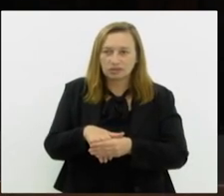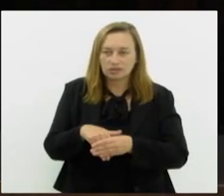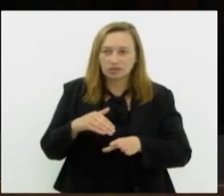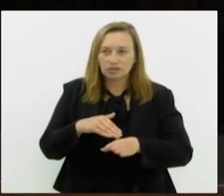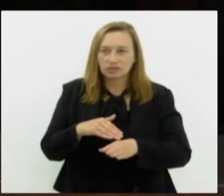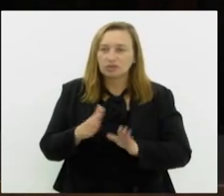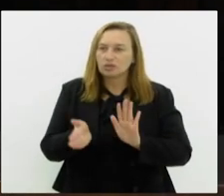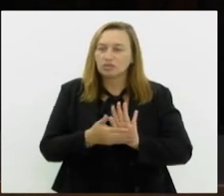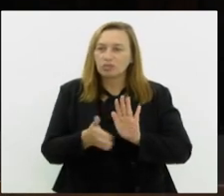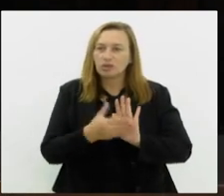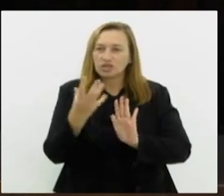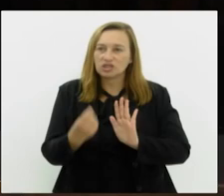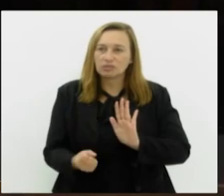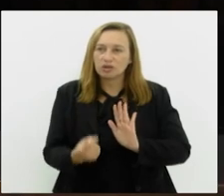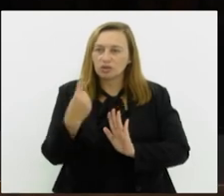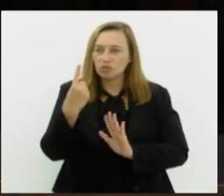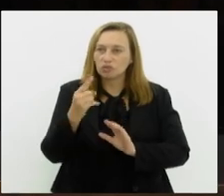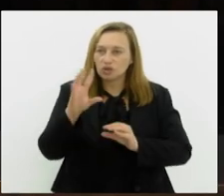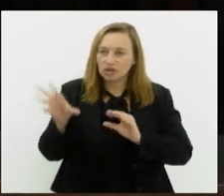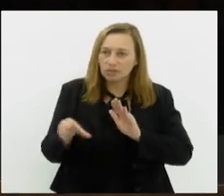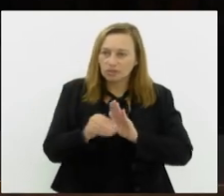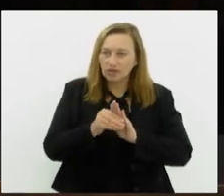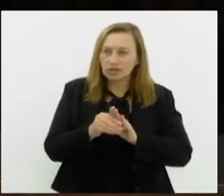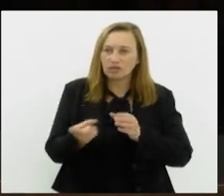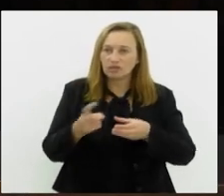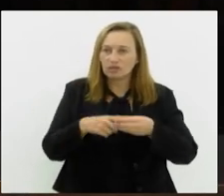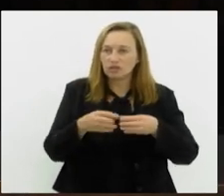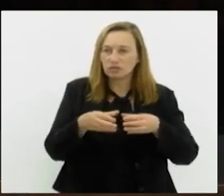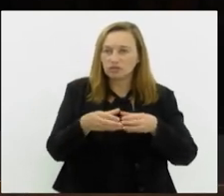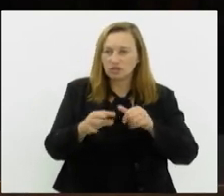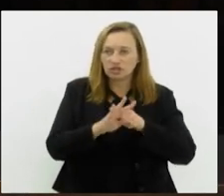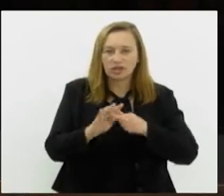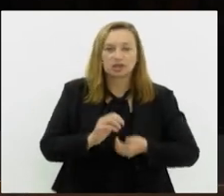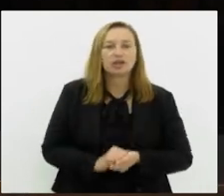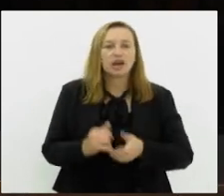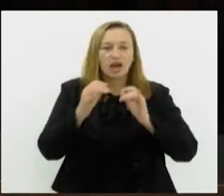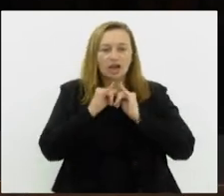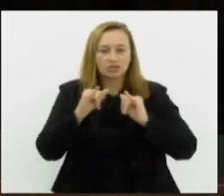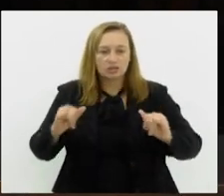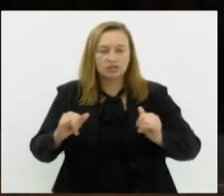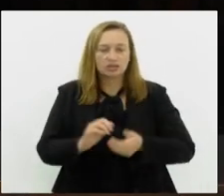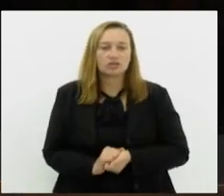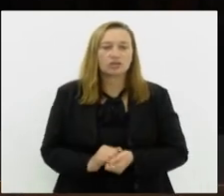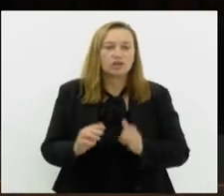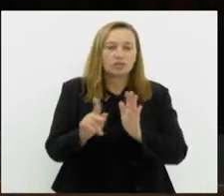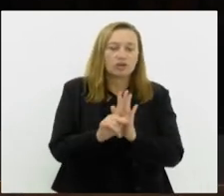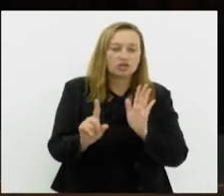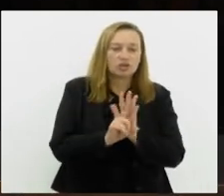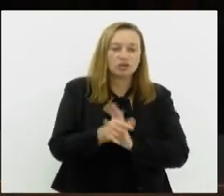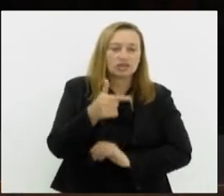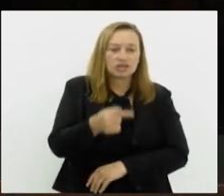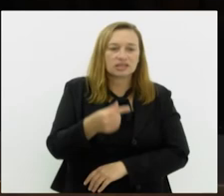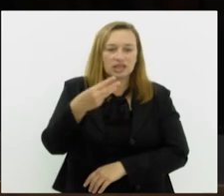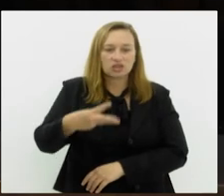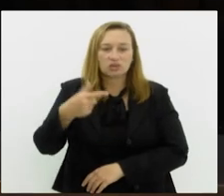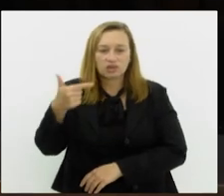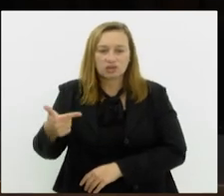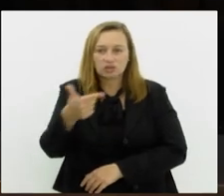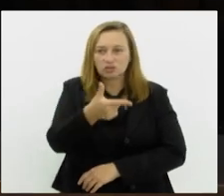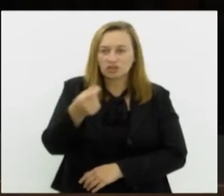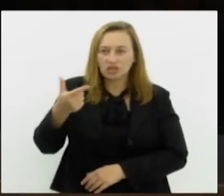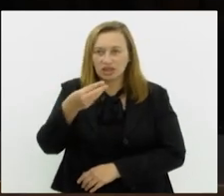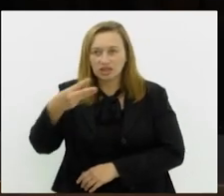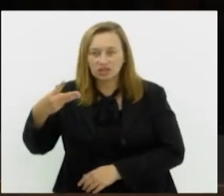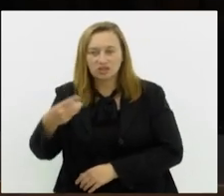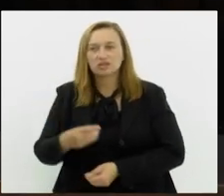votação, a presente proposta recebeu uma emenda e retorna às comissões. Anuncio projeto de lei número 732